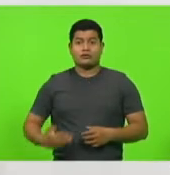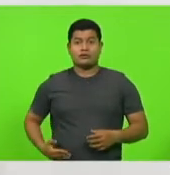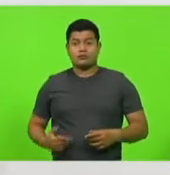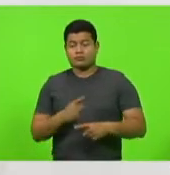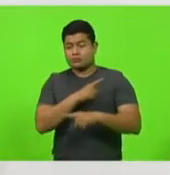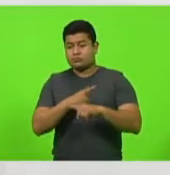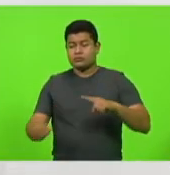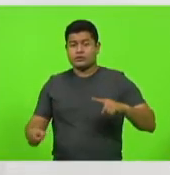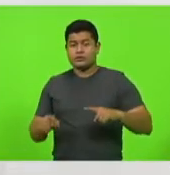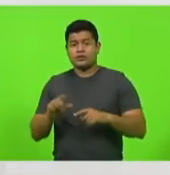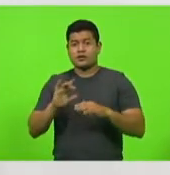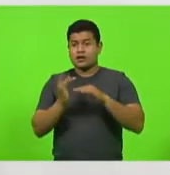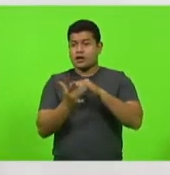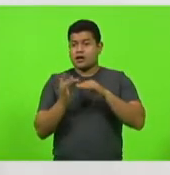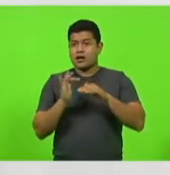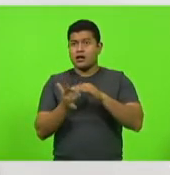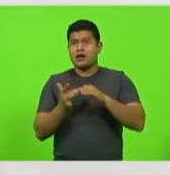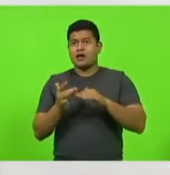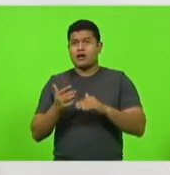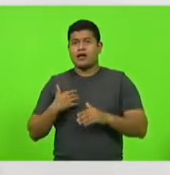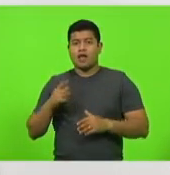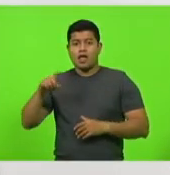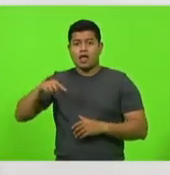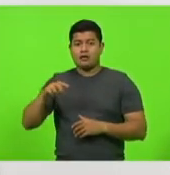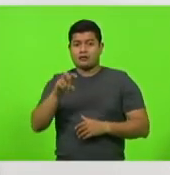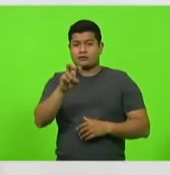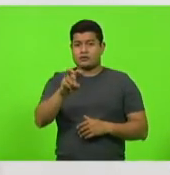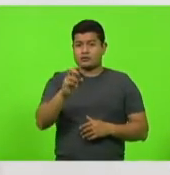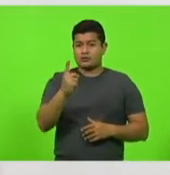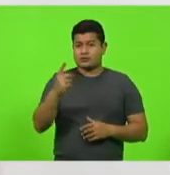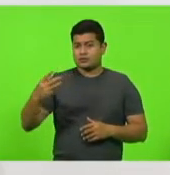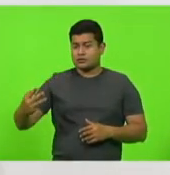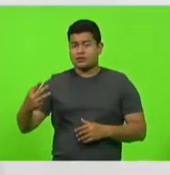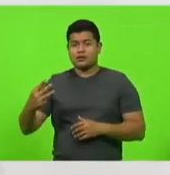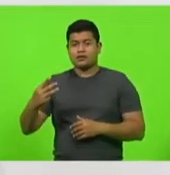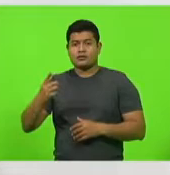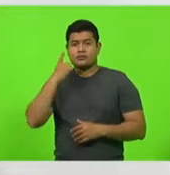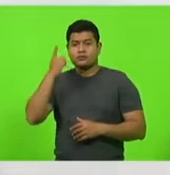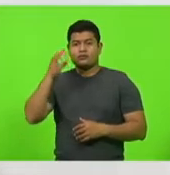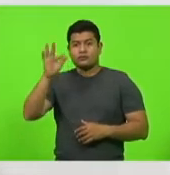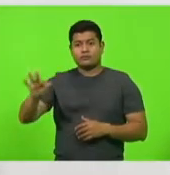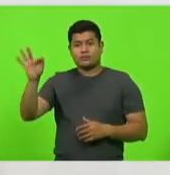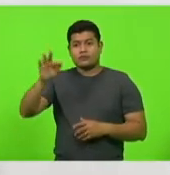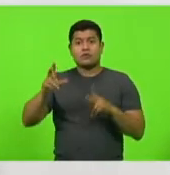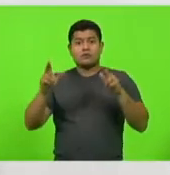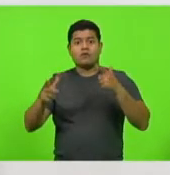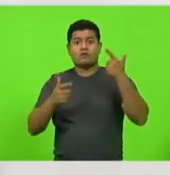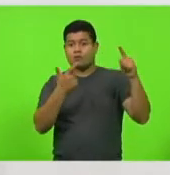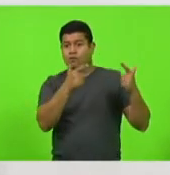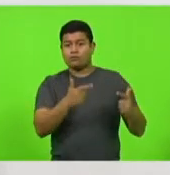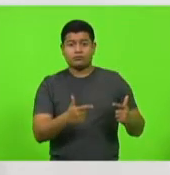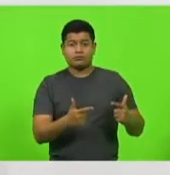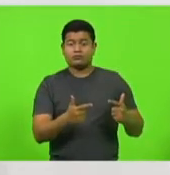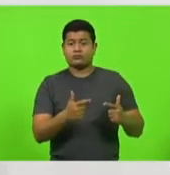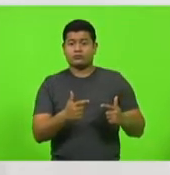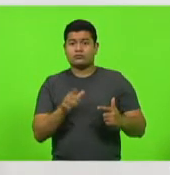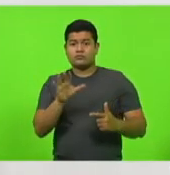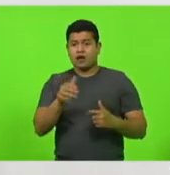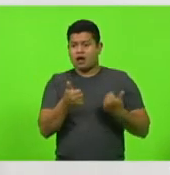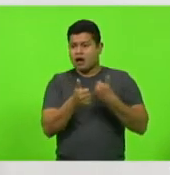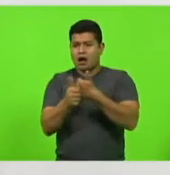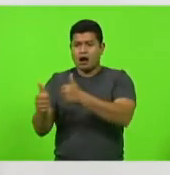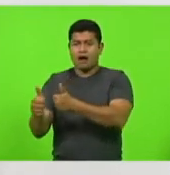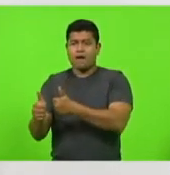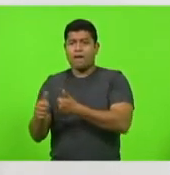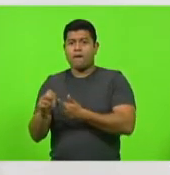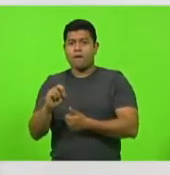redes sociais. É um dos 513 deputados federais do Brasil, igualzinho os outros. Não foi cassado e nem